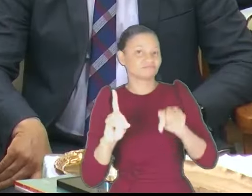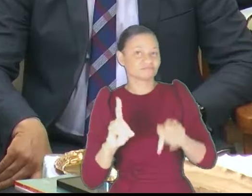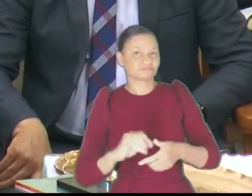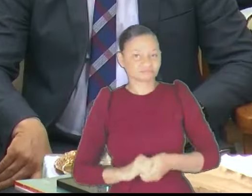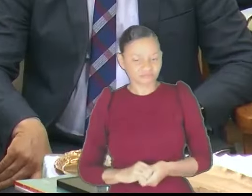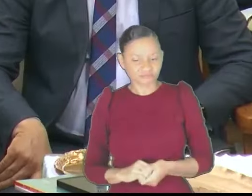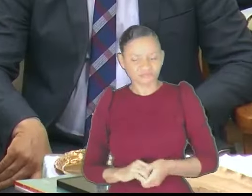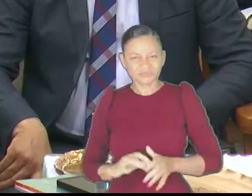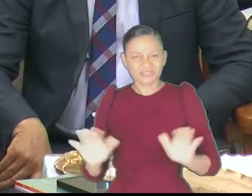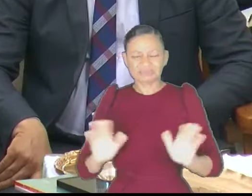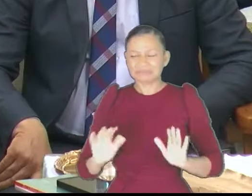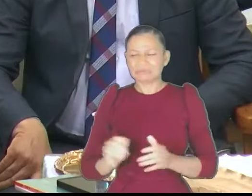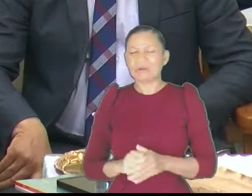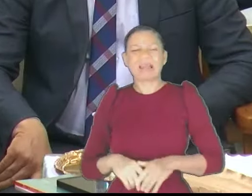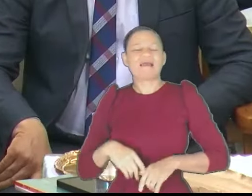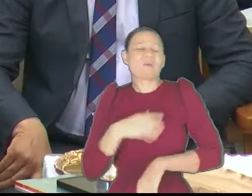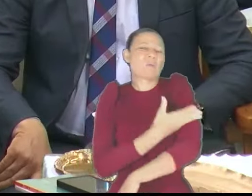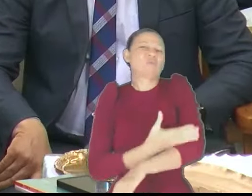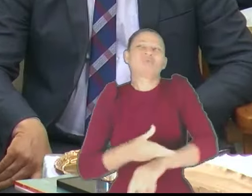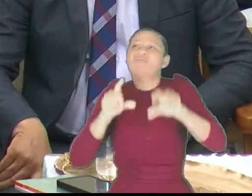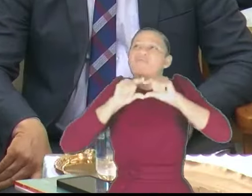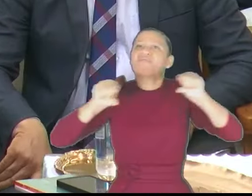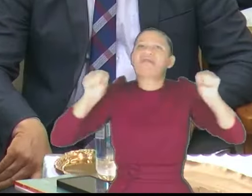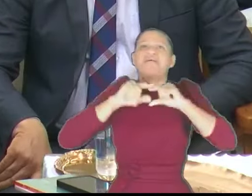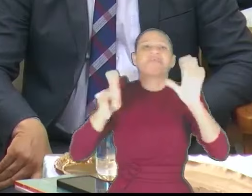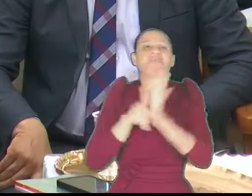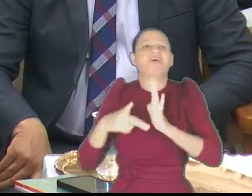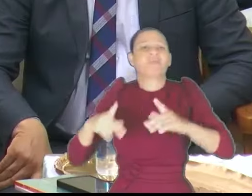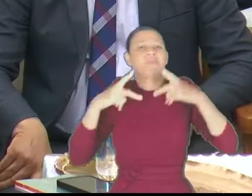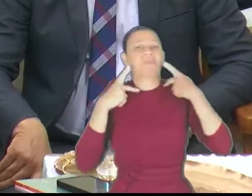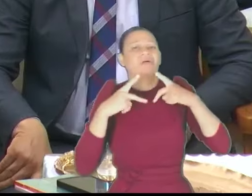Isso não é jargão de pregador, não.